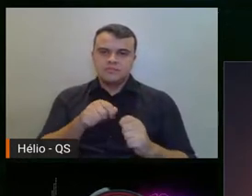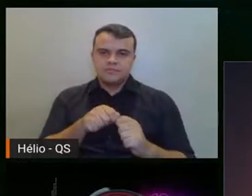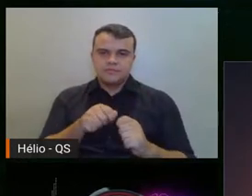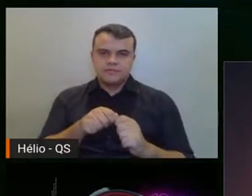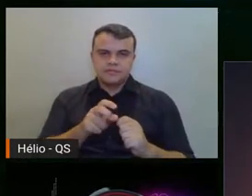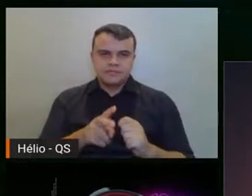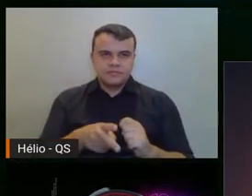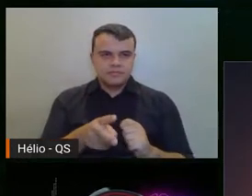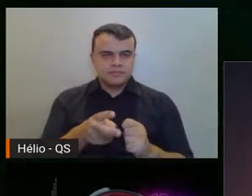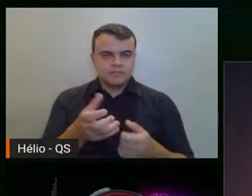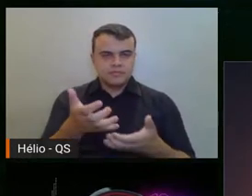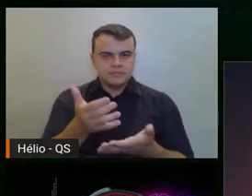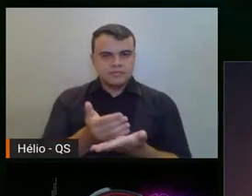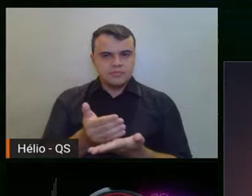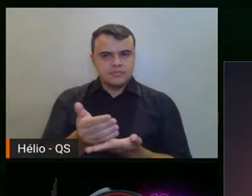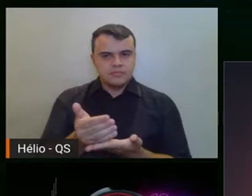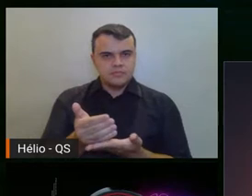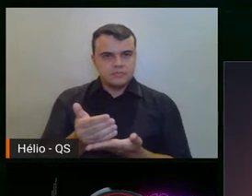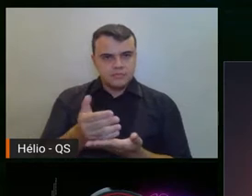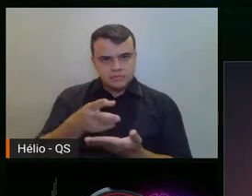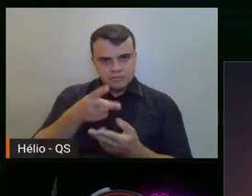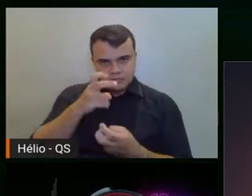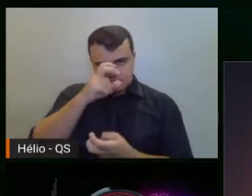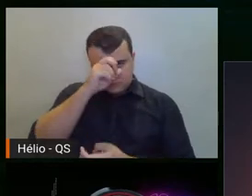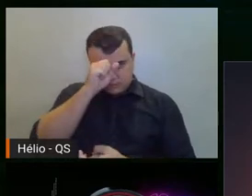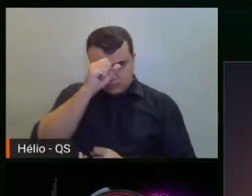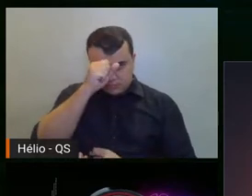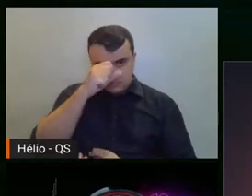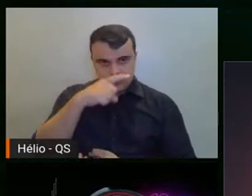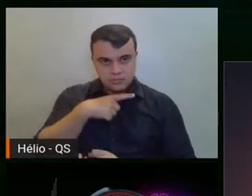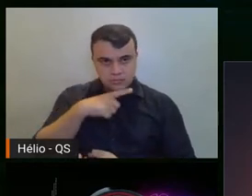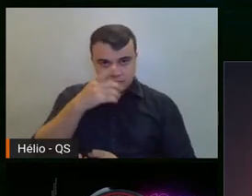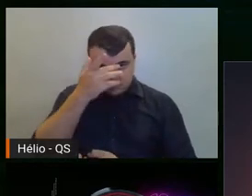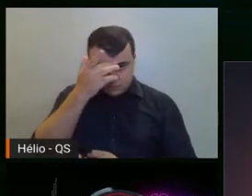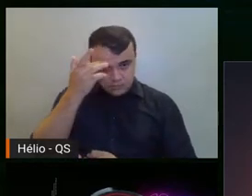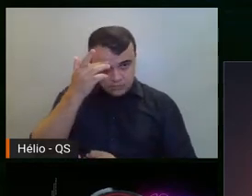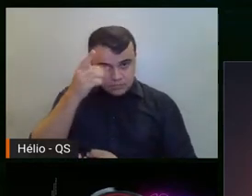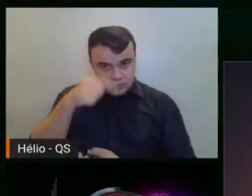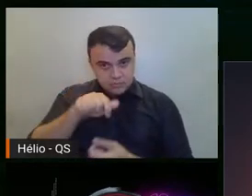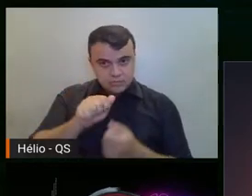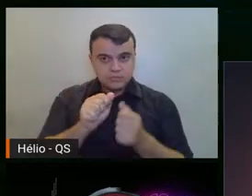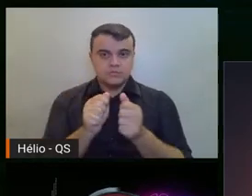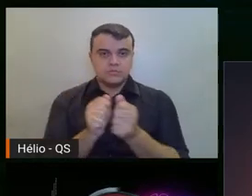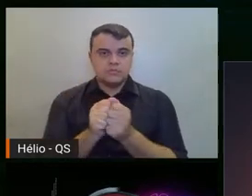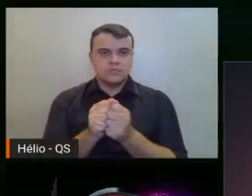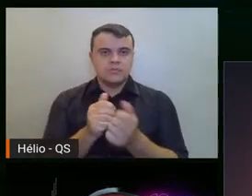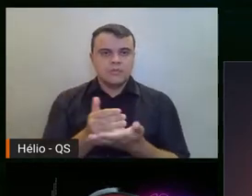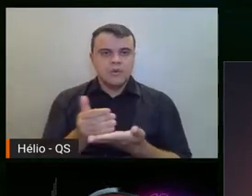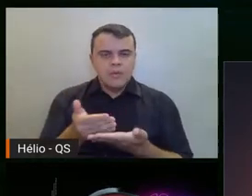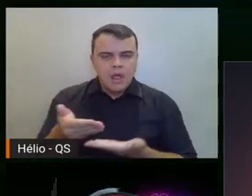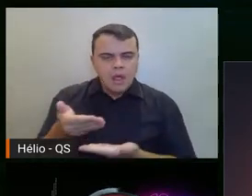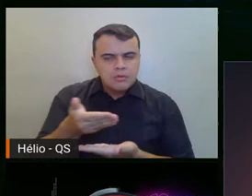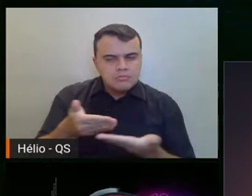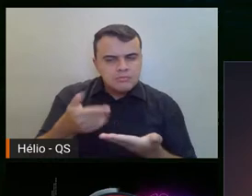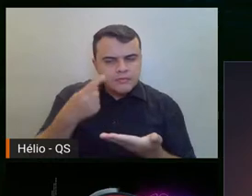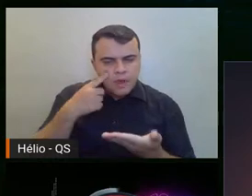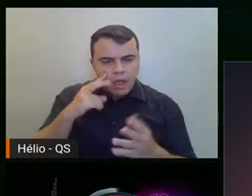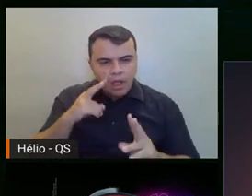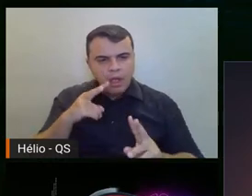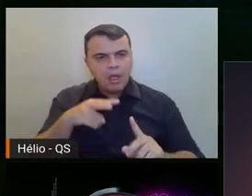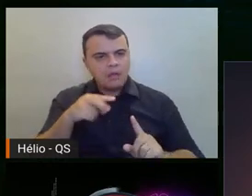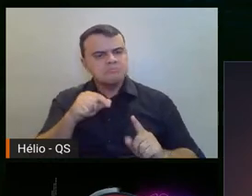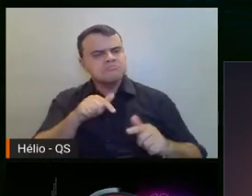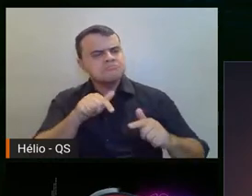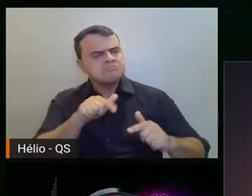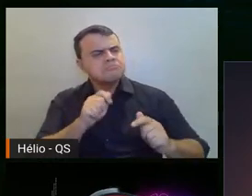você começa a colher e as pessoas em volta de você começam a ver o quanto você está se